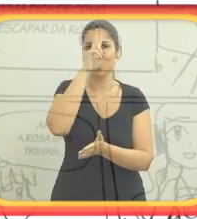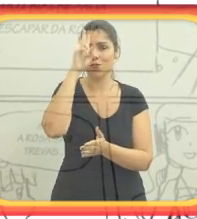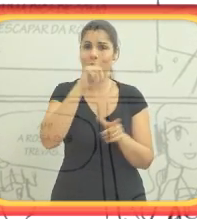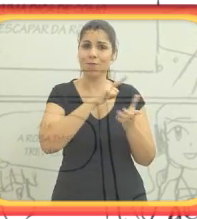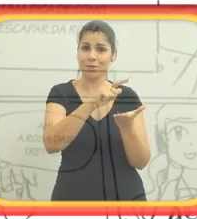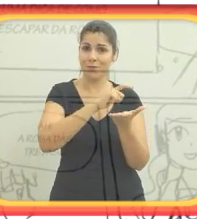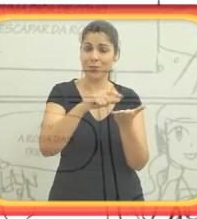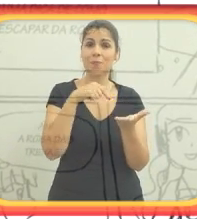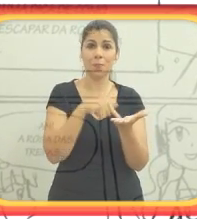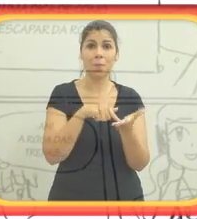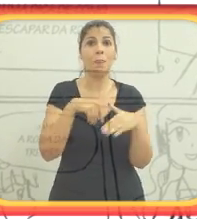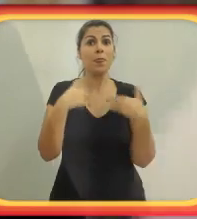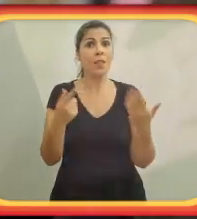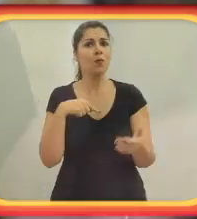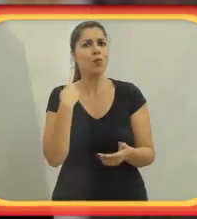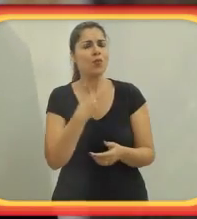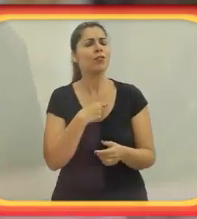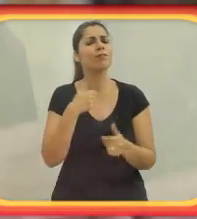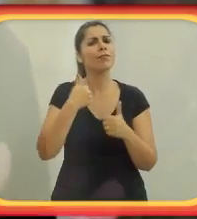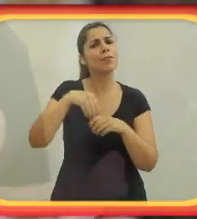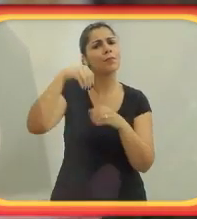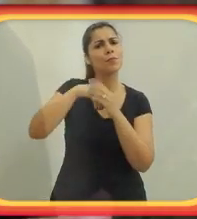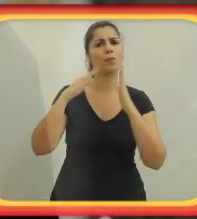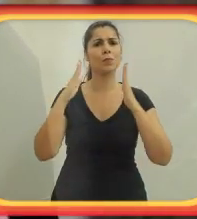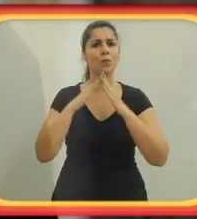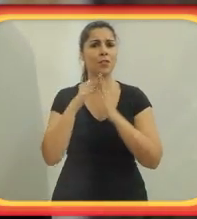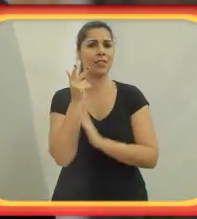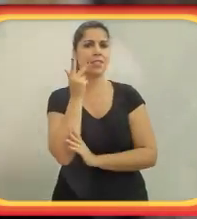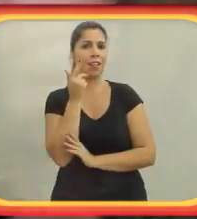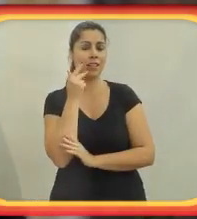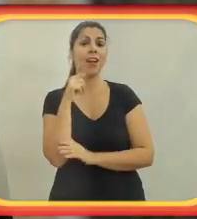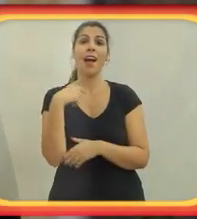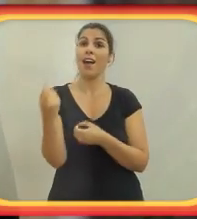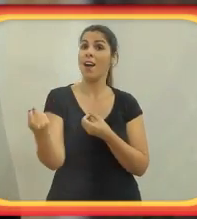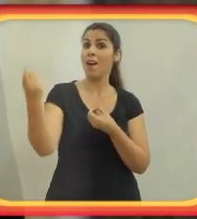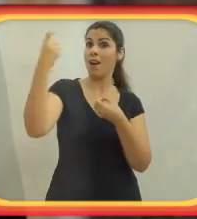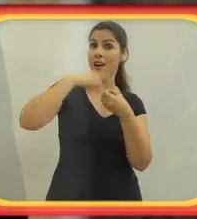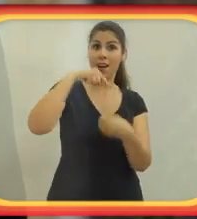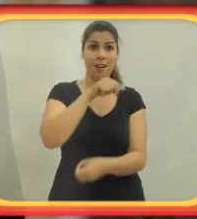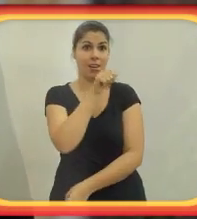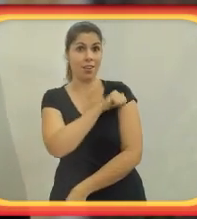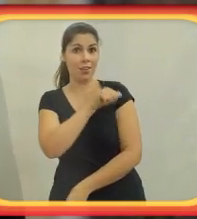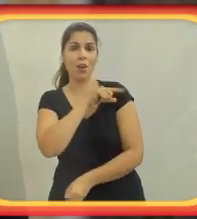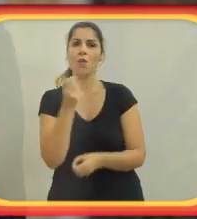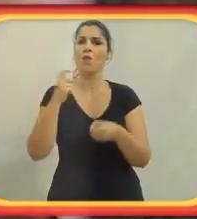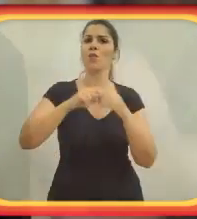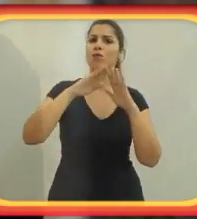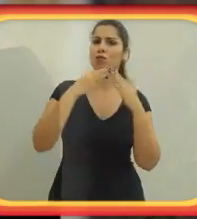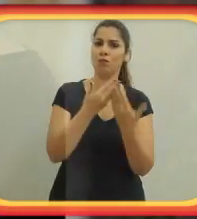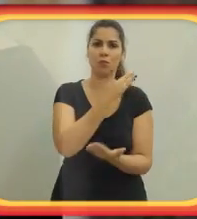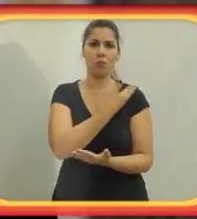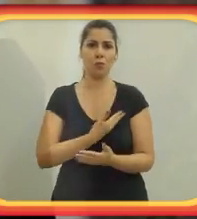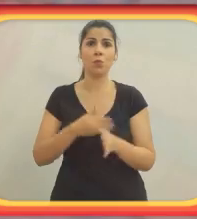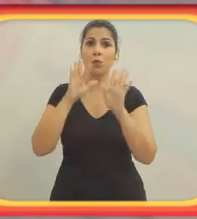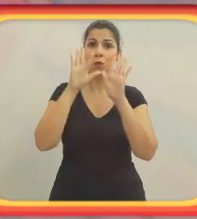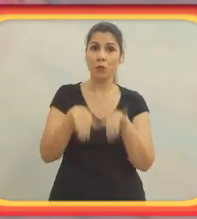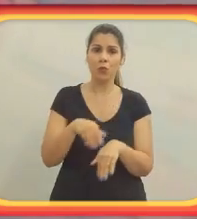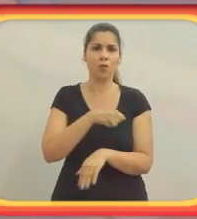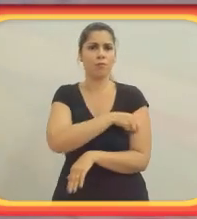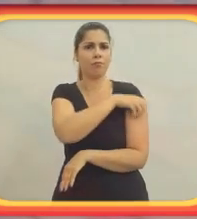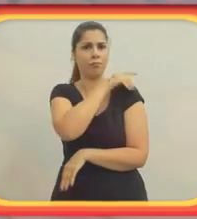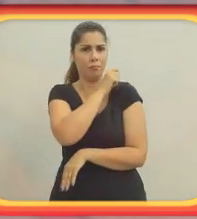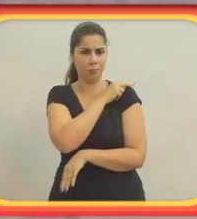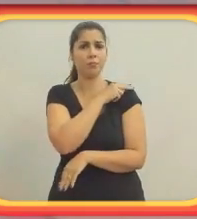mais produziu história em quadrinhos, foi quando nós estávamos morando no Ceará. Voltamos para o Rio e ela voltou para a escola pública.